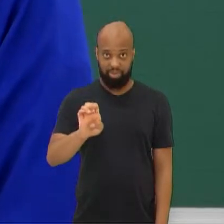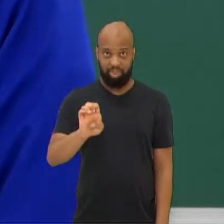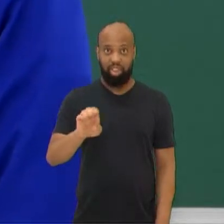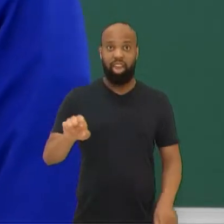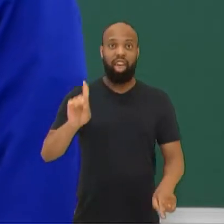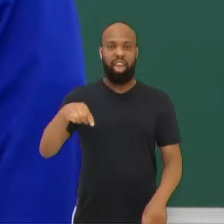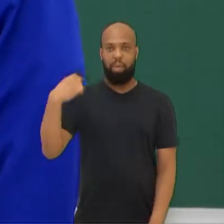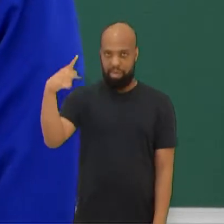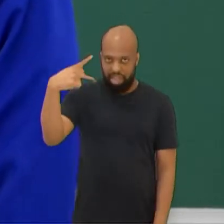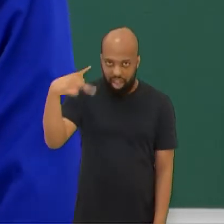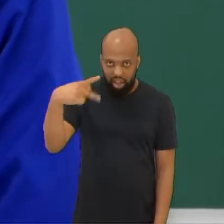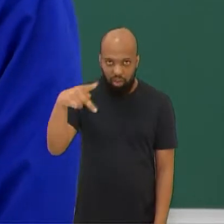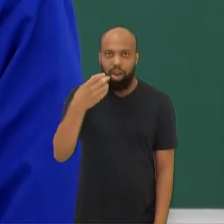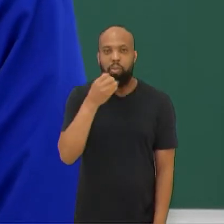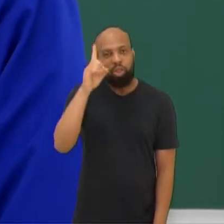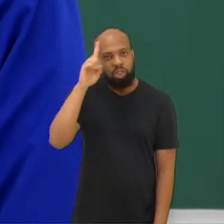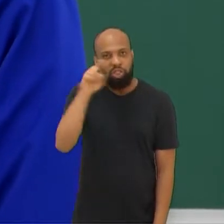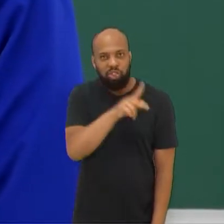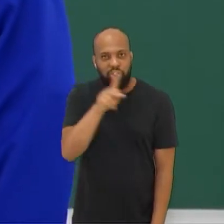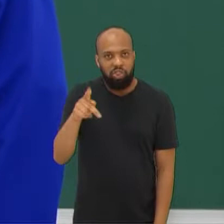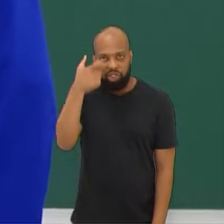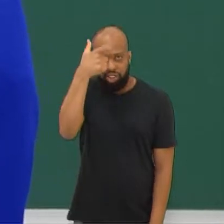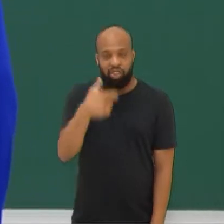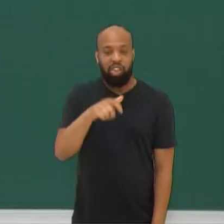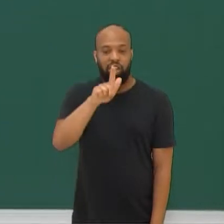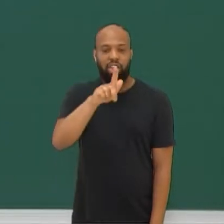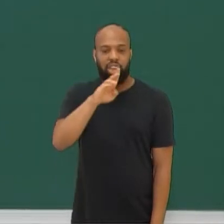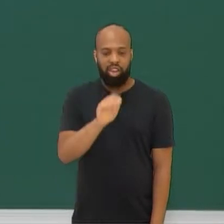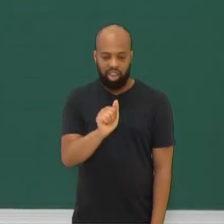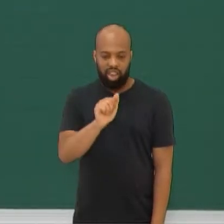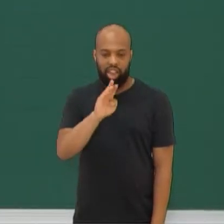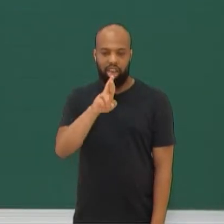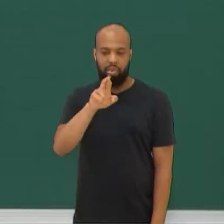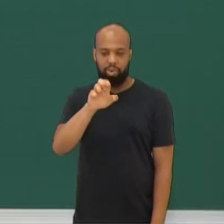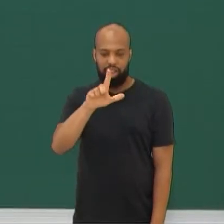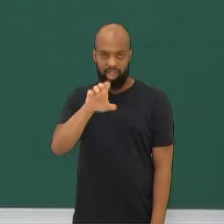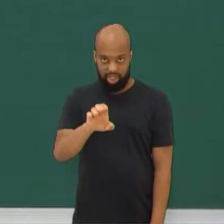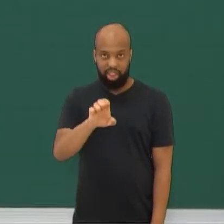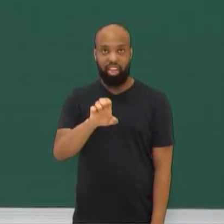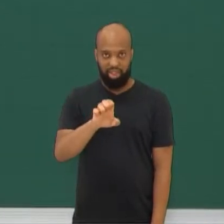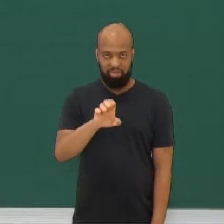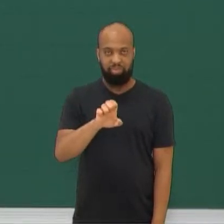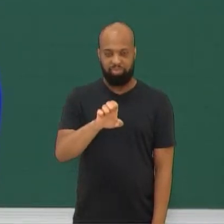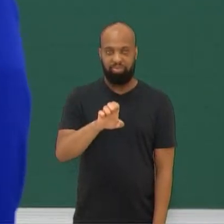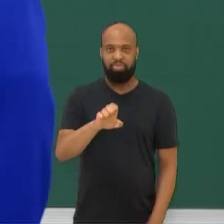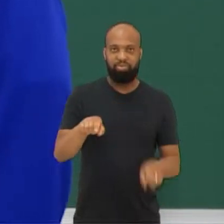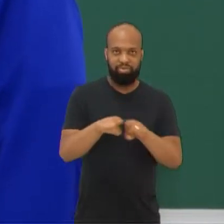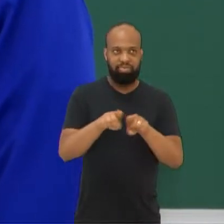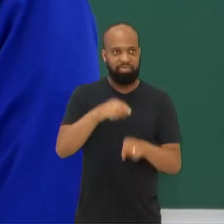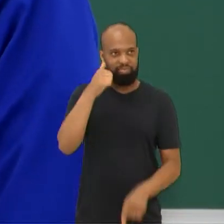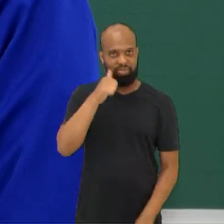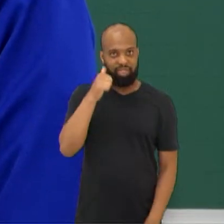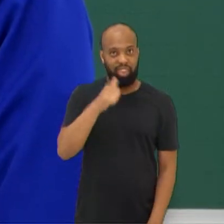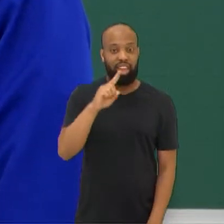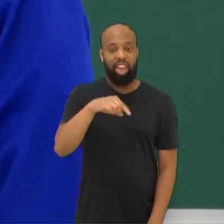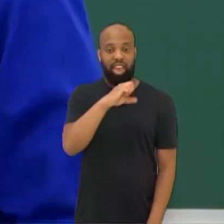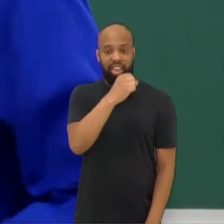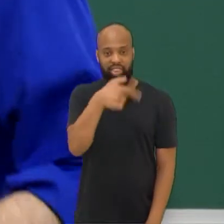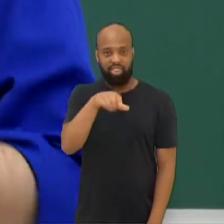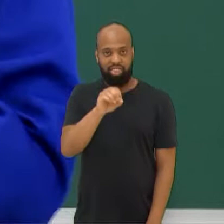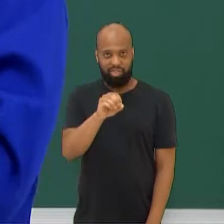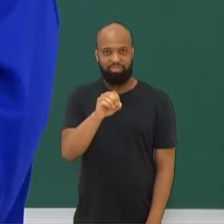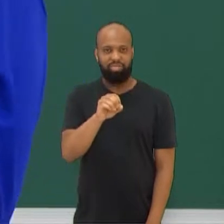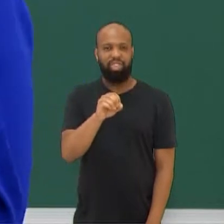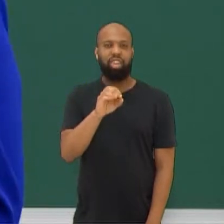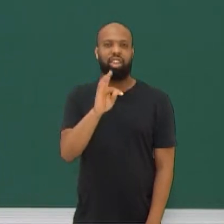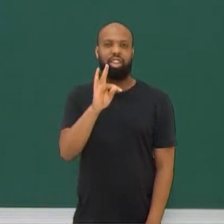de Piraquara. Bom dia, professores. Sou a aluna Gabriele, do Colégio Estadual Santo Antão de Bela Vista. Abraço a todos vocês.